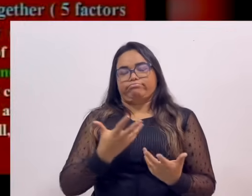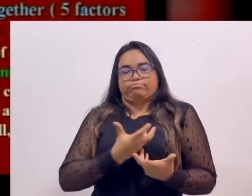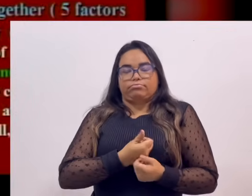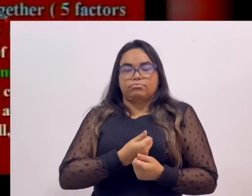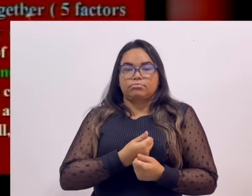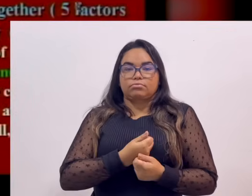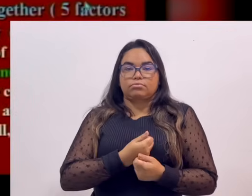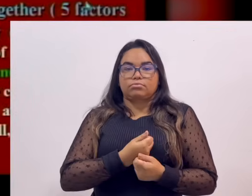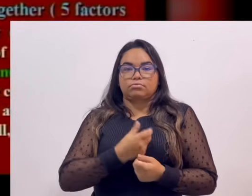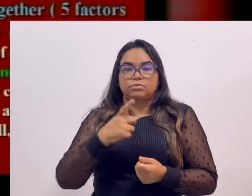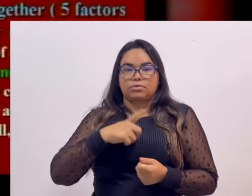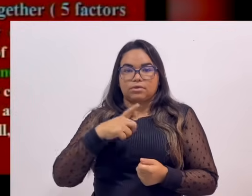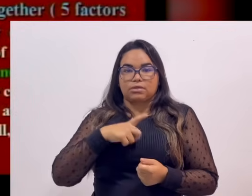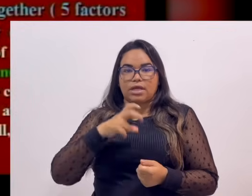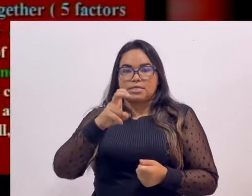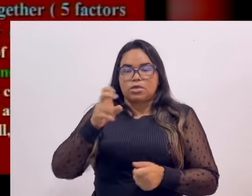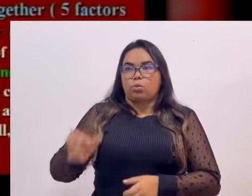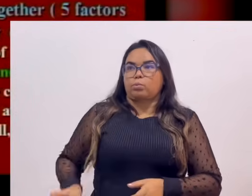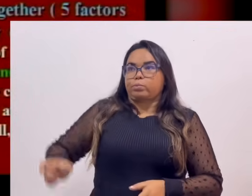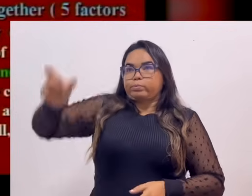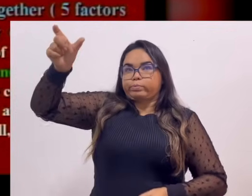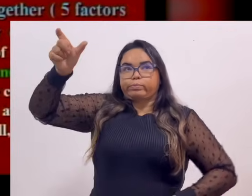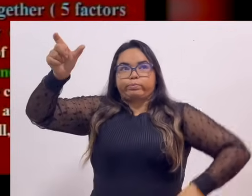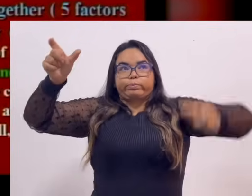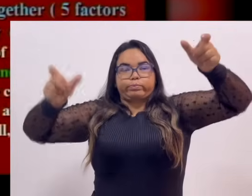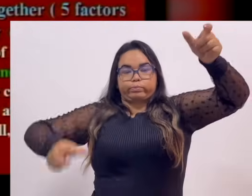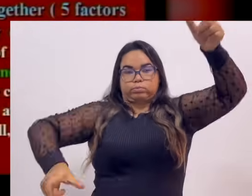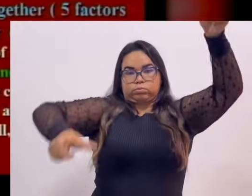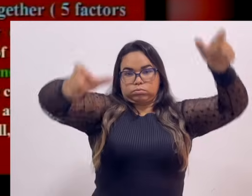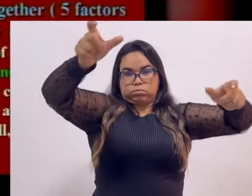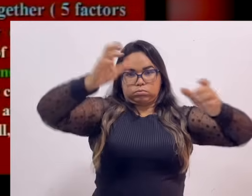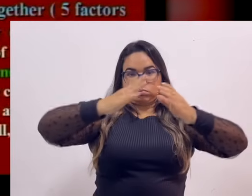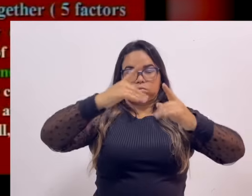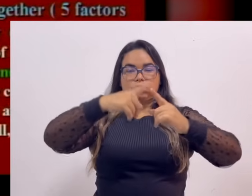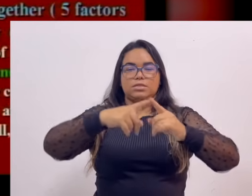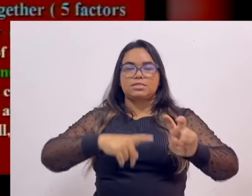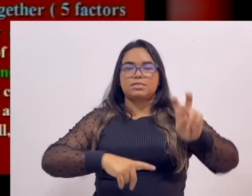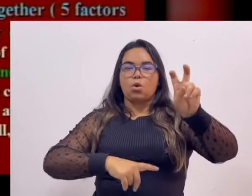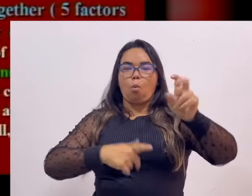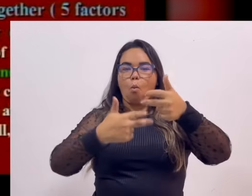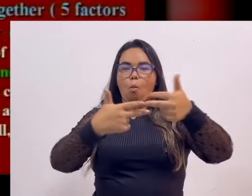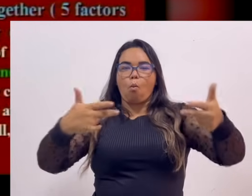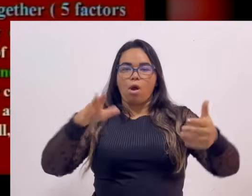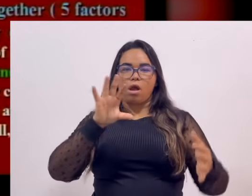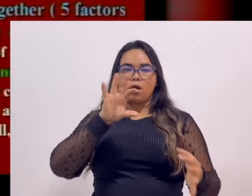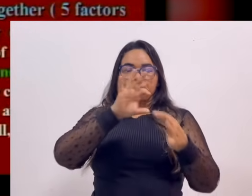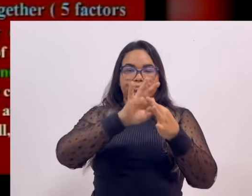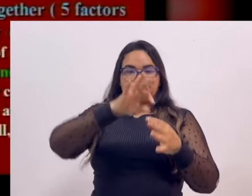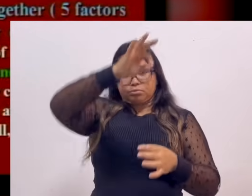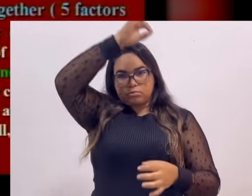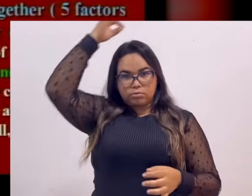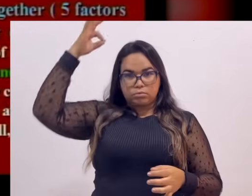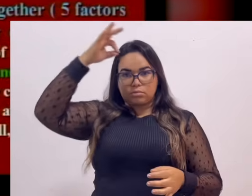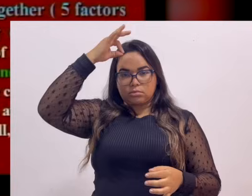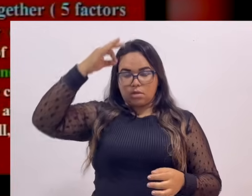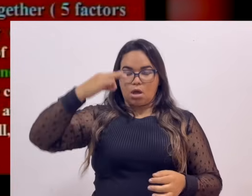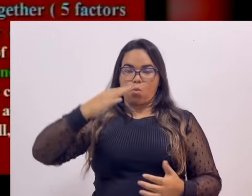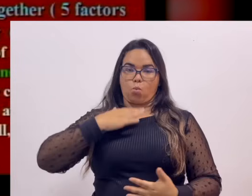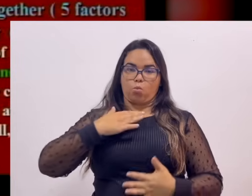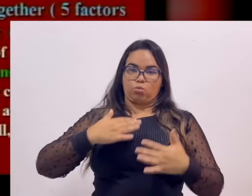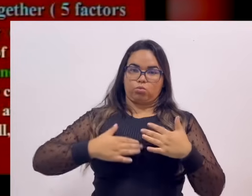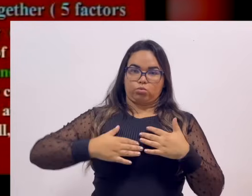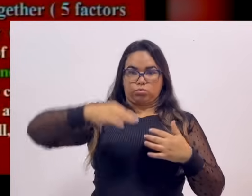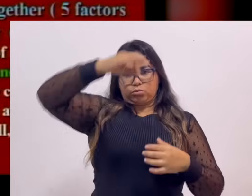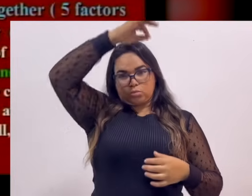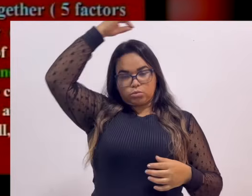é o fundamento cinco barras segura uma estrutura cinco fatores mantém a unidade do espírito lembram-se há um só